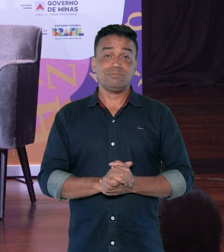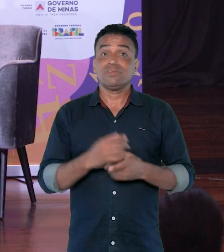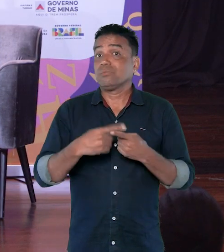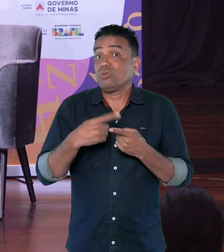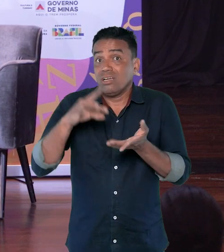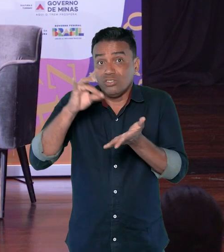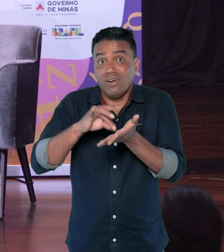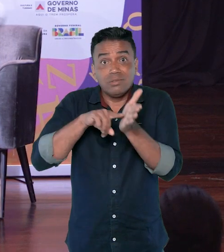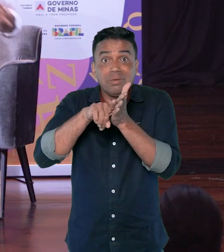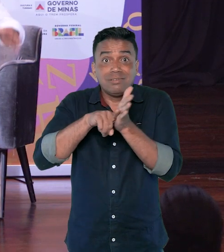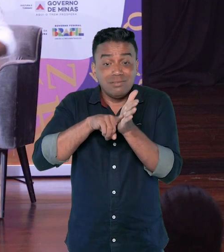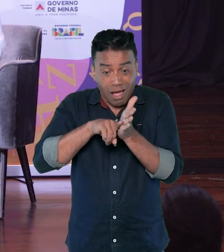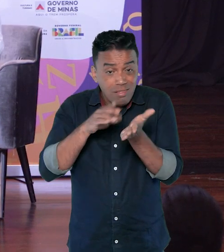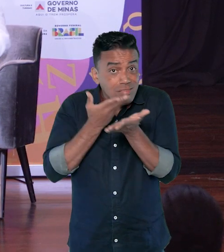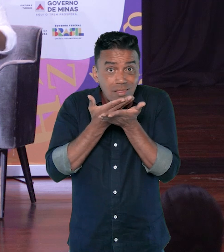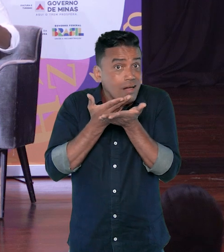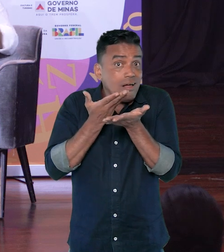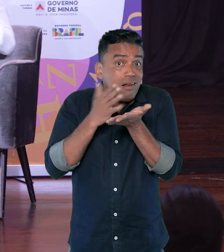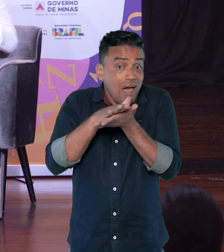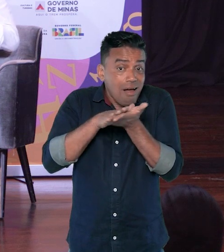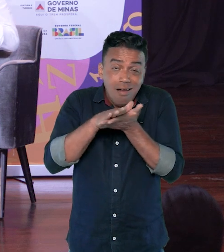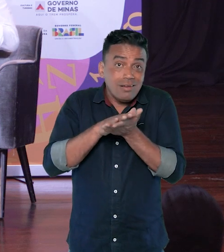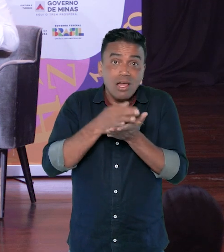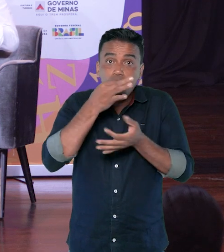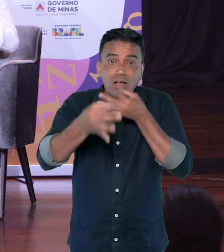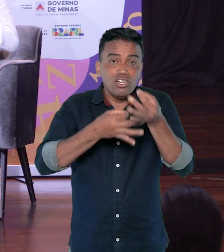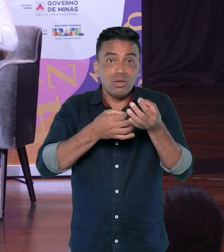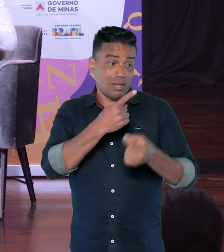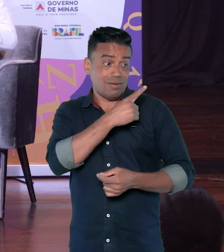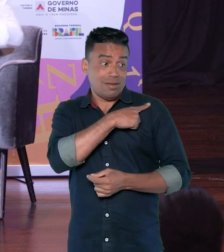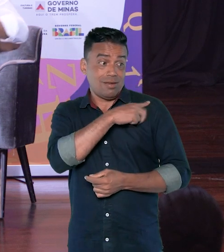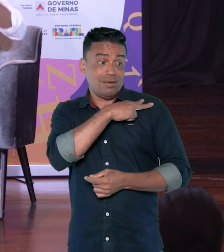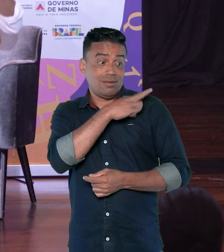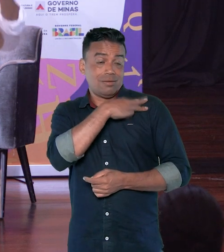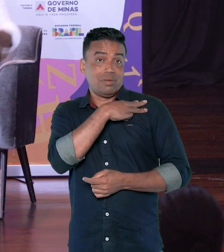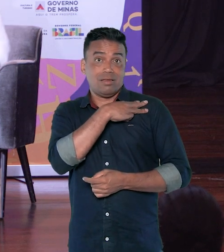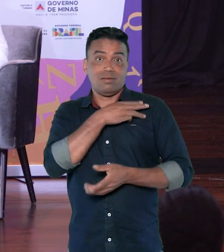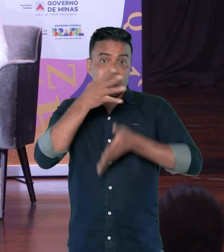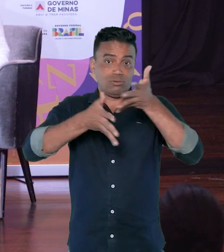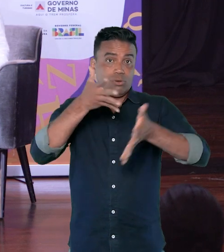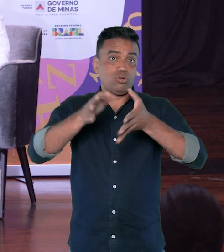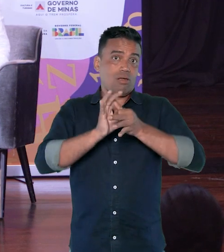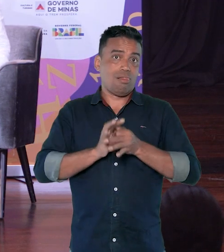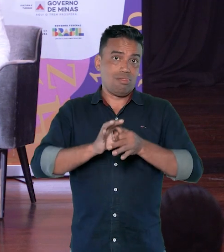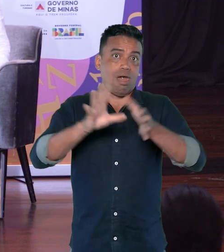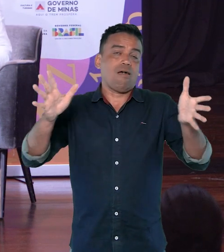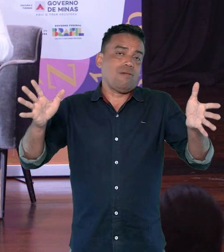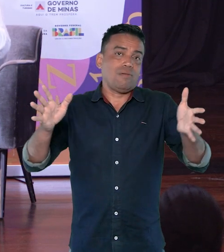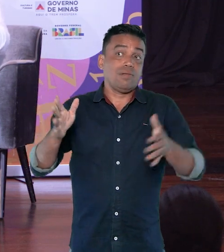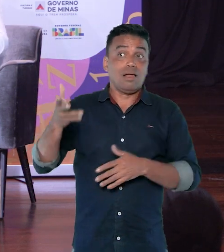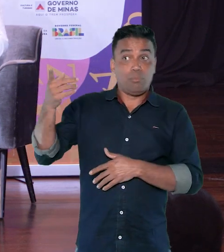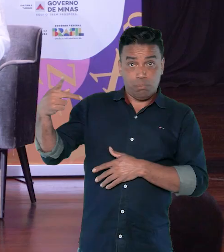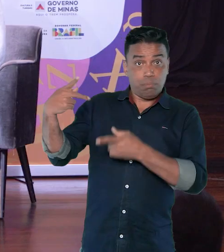Porque, de fato, eu não tinha pesquisado nada. Assim, eu achei que eu estava no ensino médio, que você vai lá. Porque